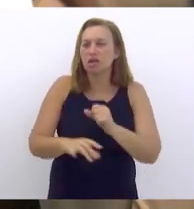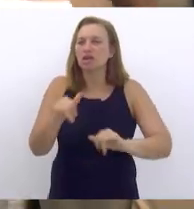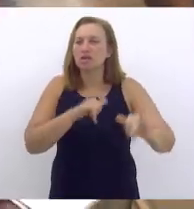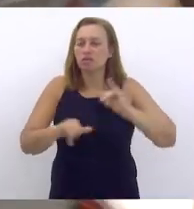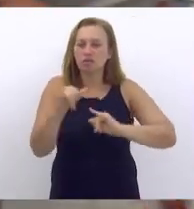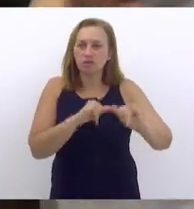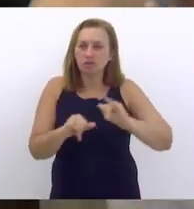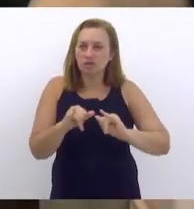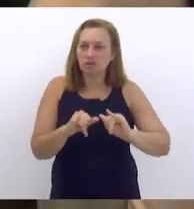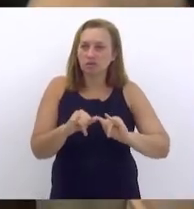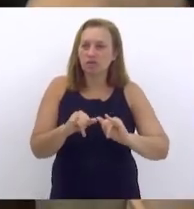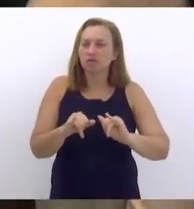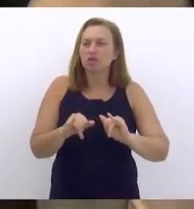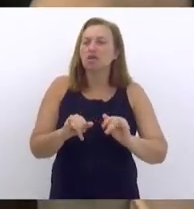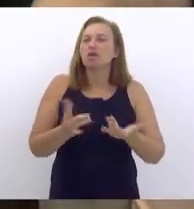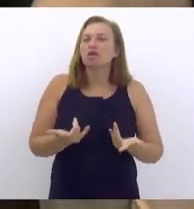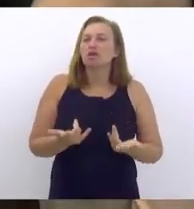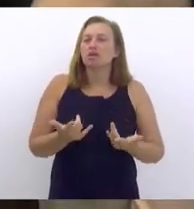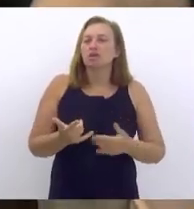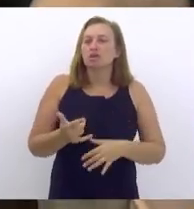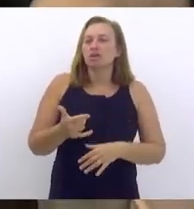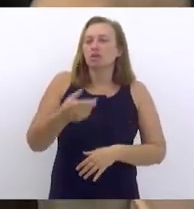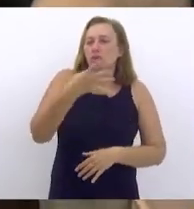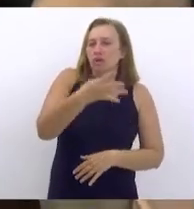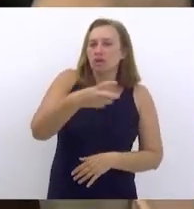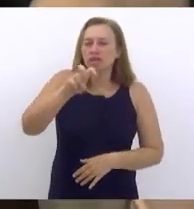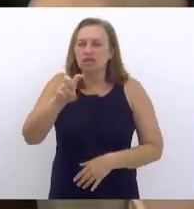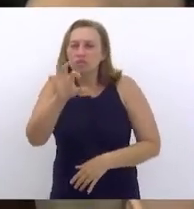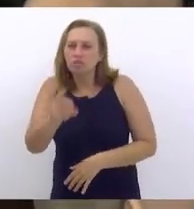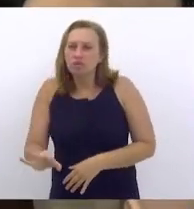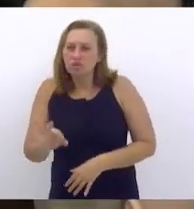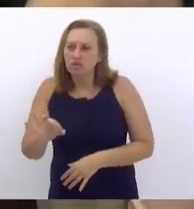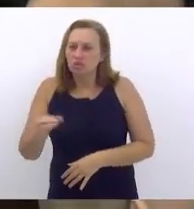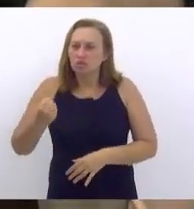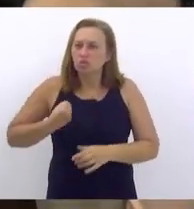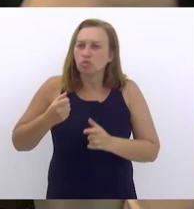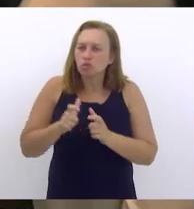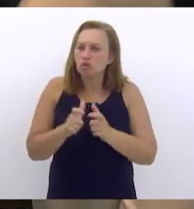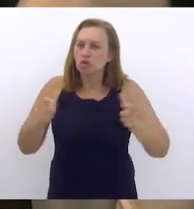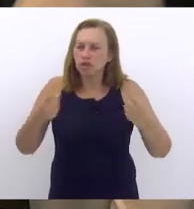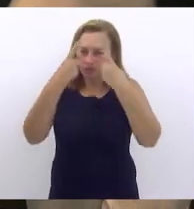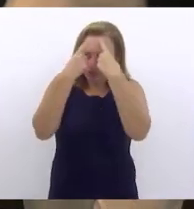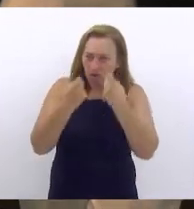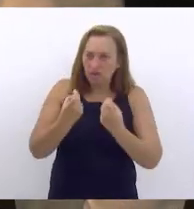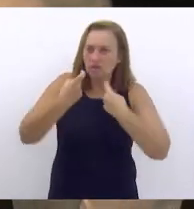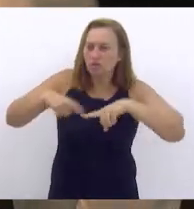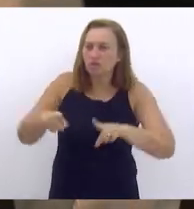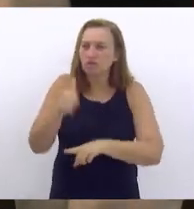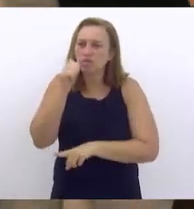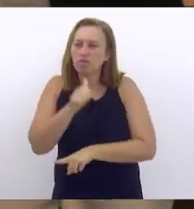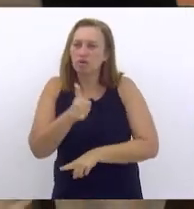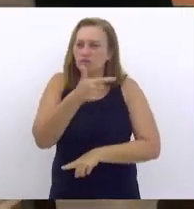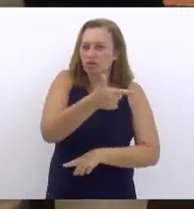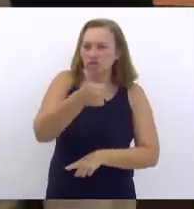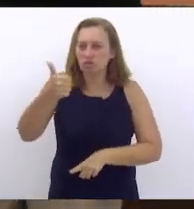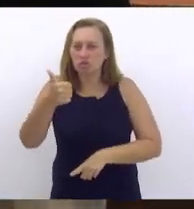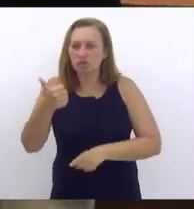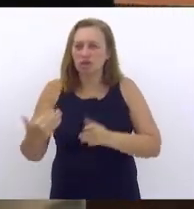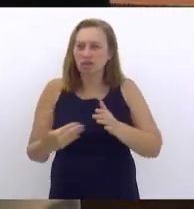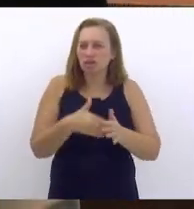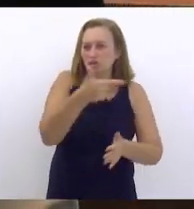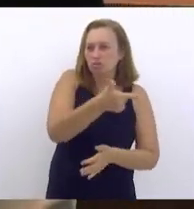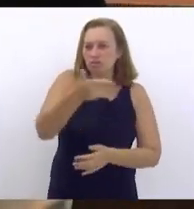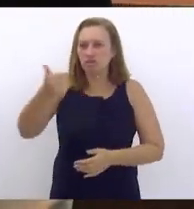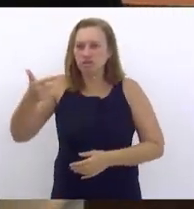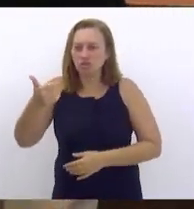Segurança ainda relatam alta de 45% dos casos de violência contra a mulher entre 21 e 2022